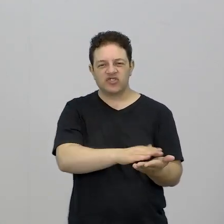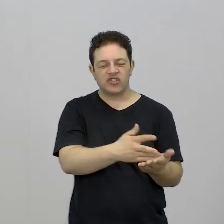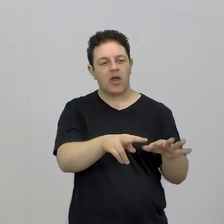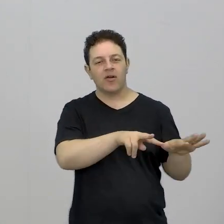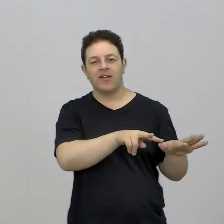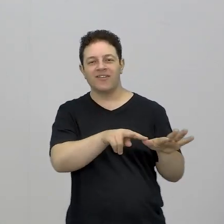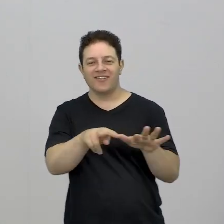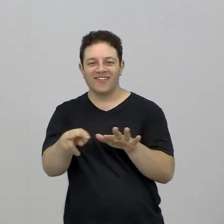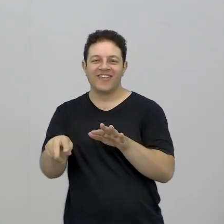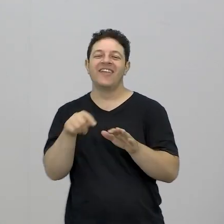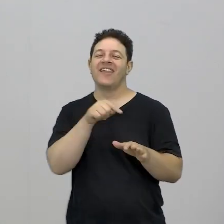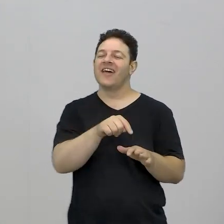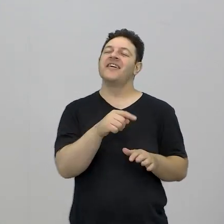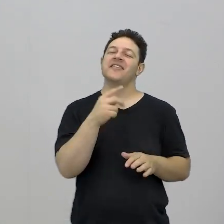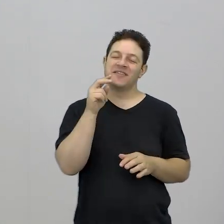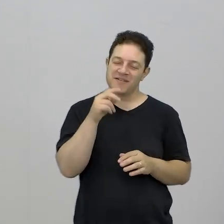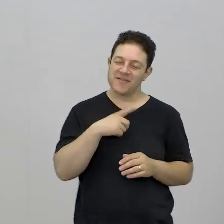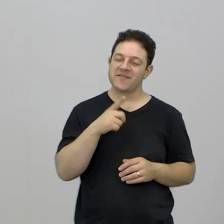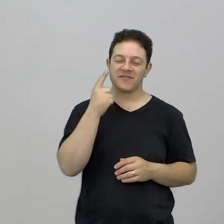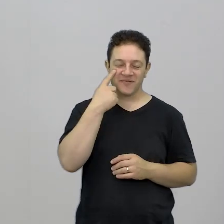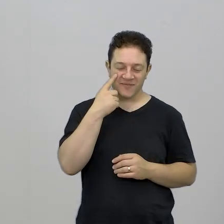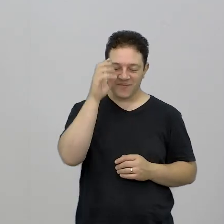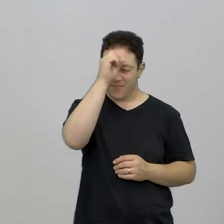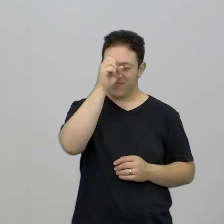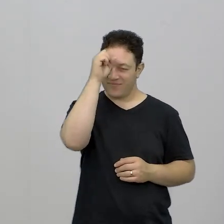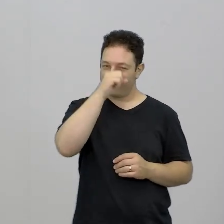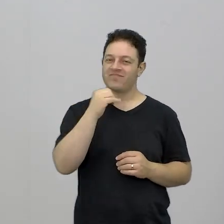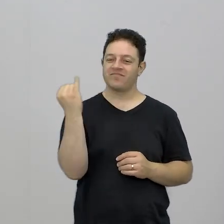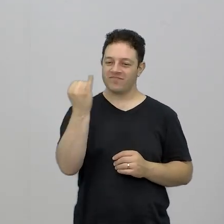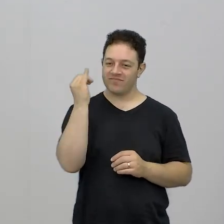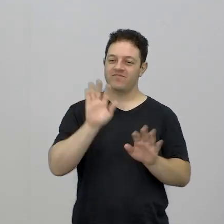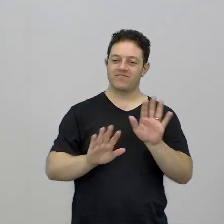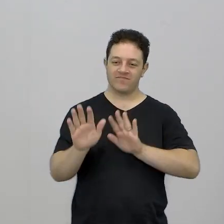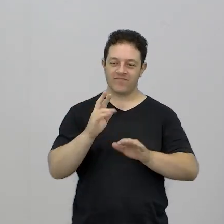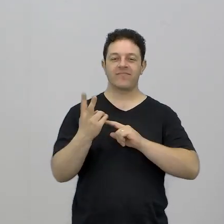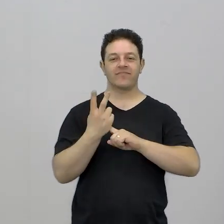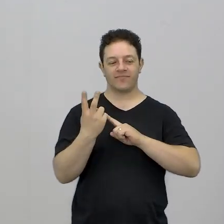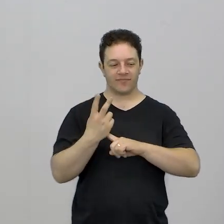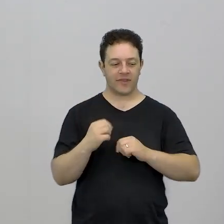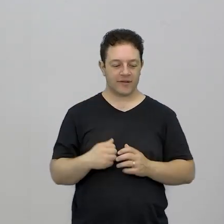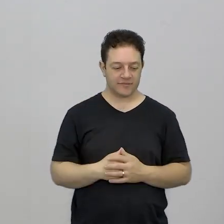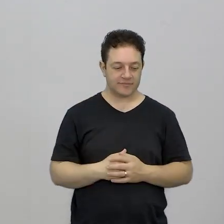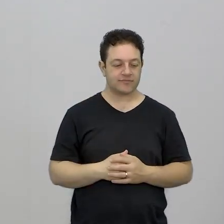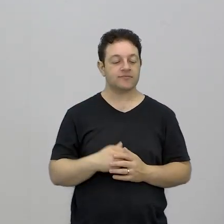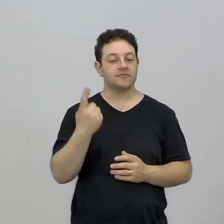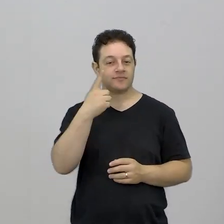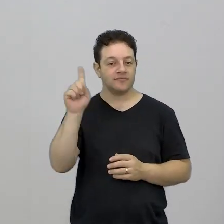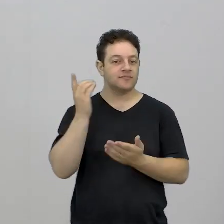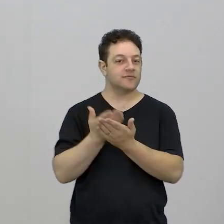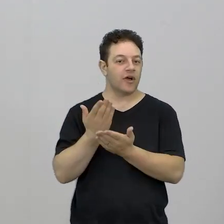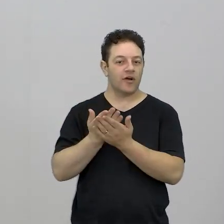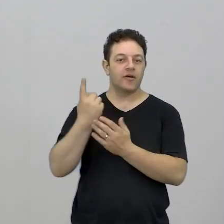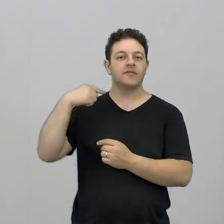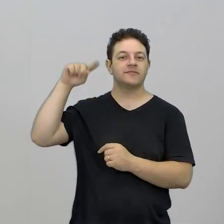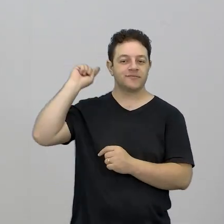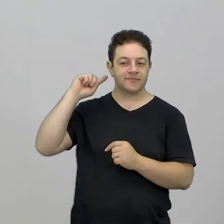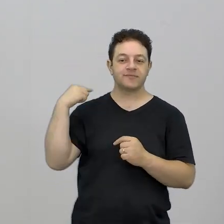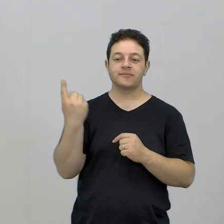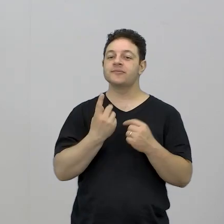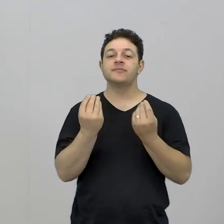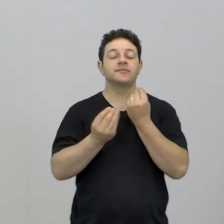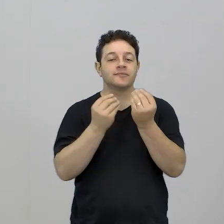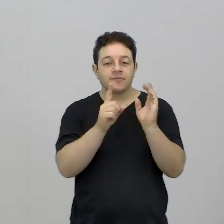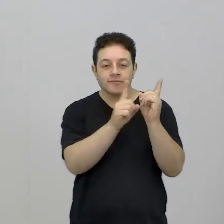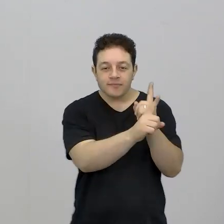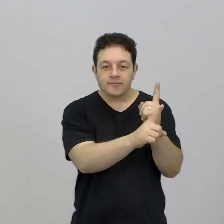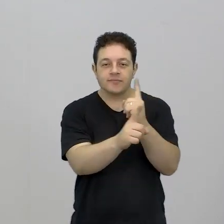essa questão. E aí, né, justamente, então, na nossa última aula, a gente abordou aí alguns aspectos e também falamos um